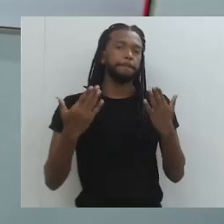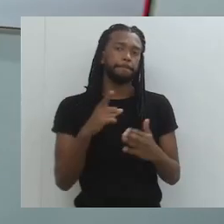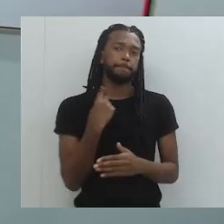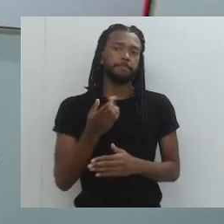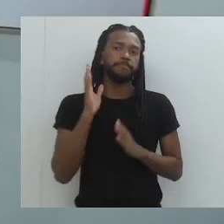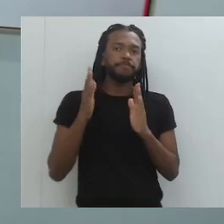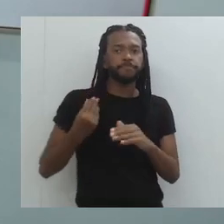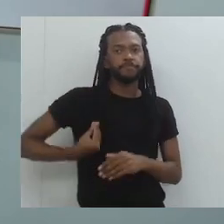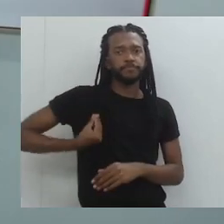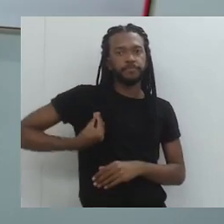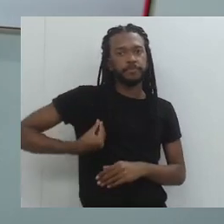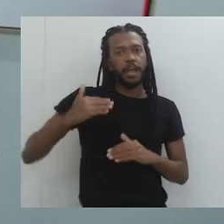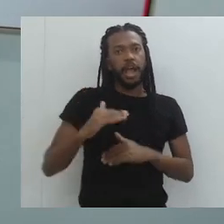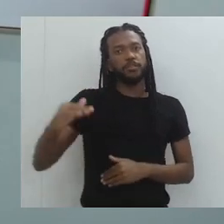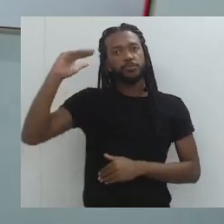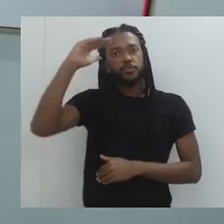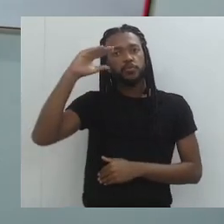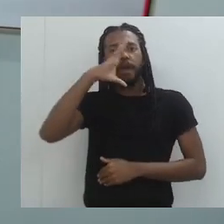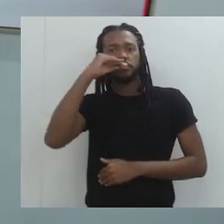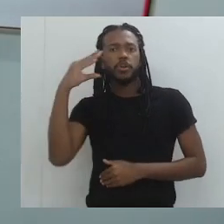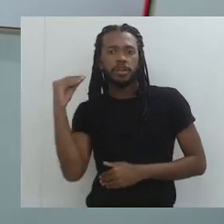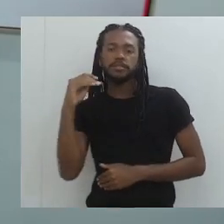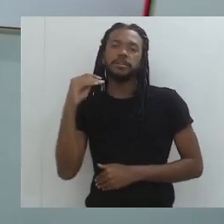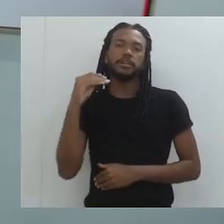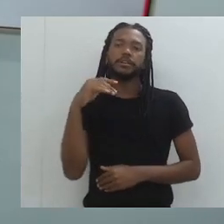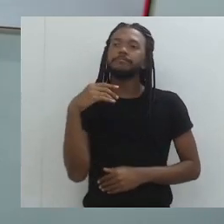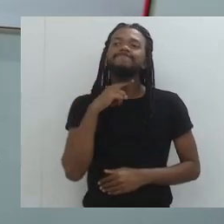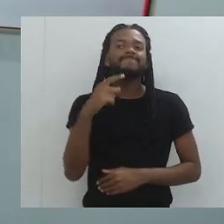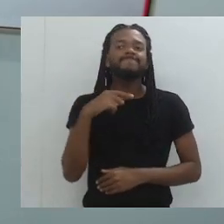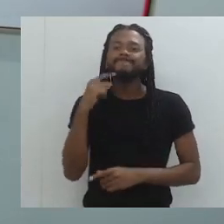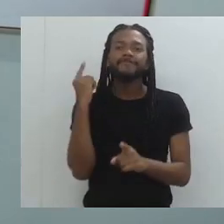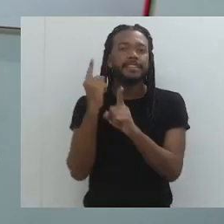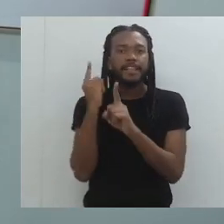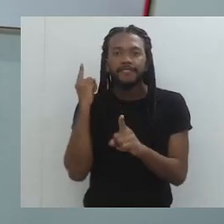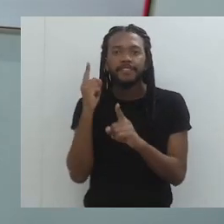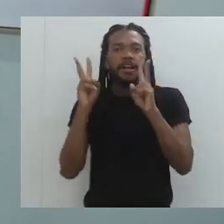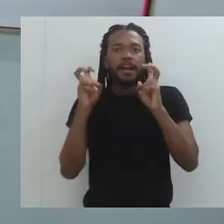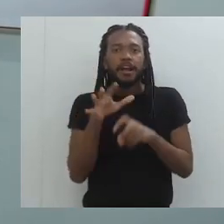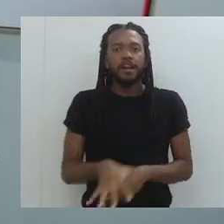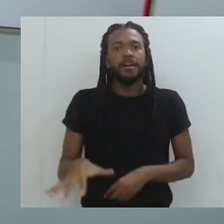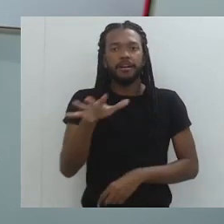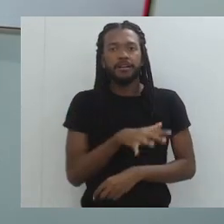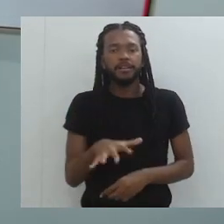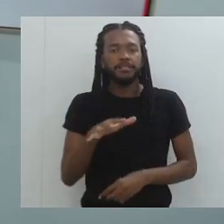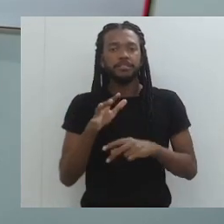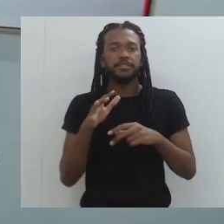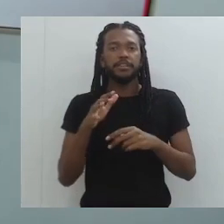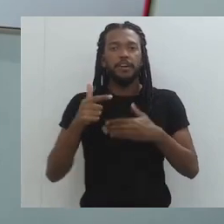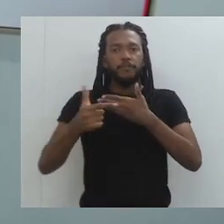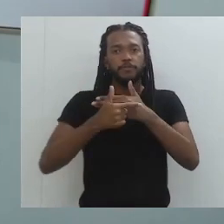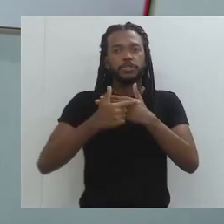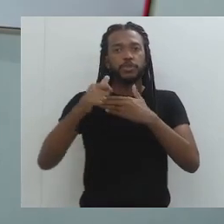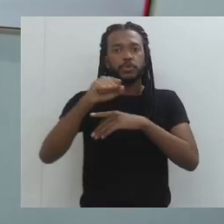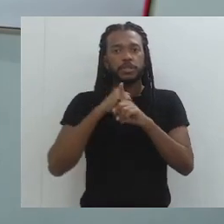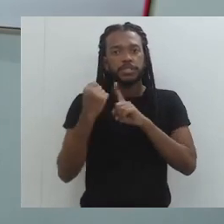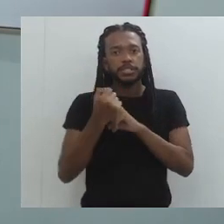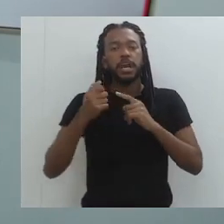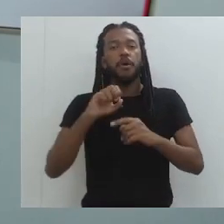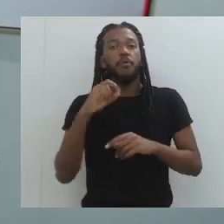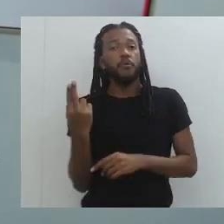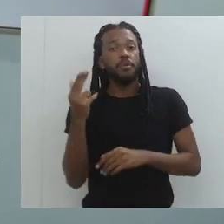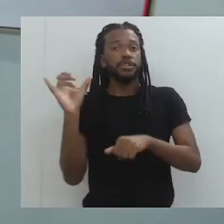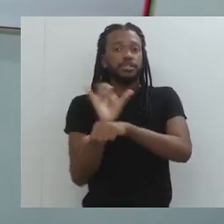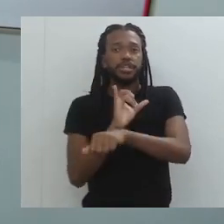gente está adulto, adolescente, a gente não consegue identificar nesse jogo, as funções sociais, as